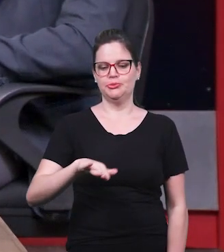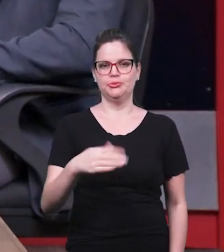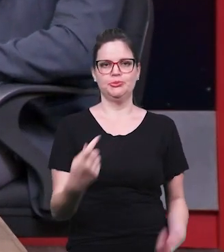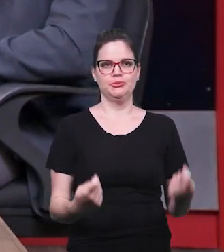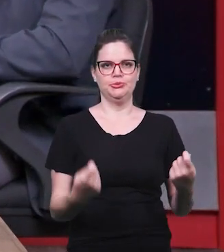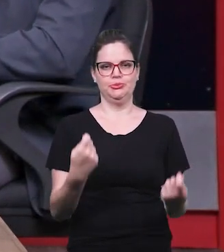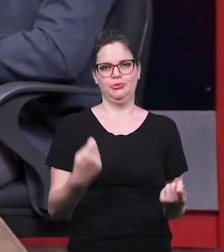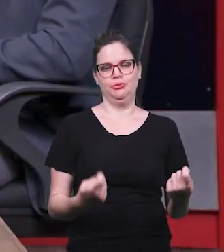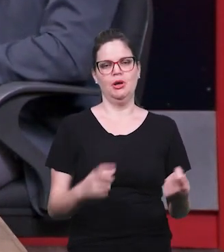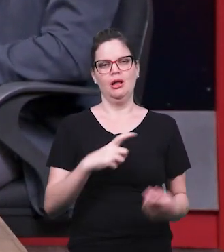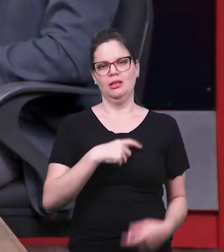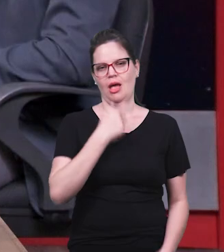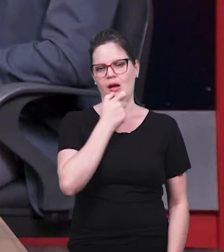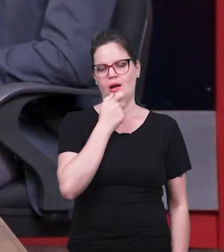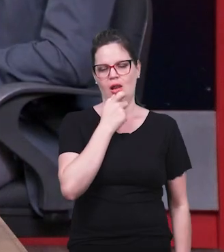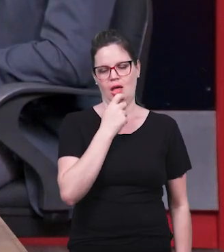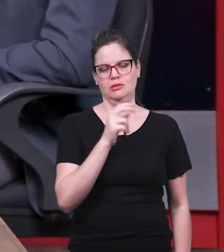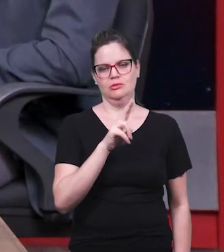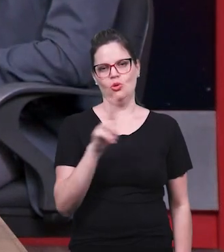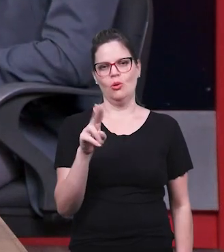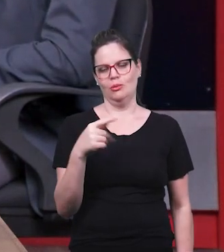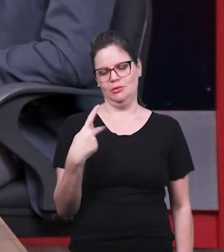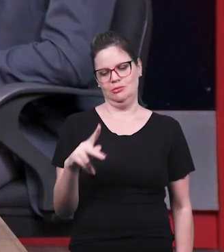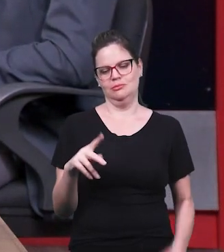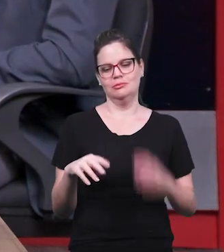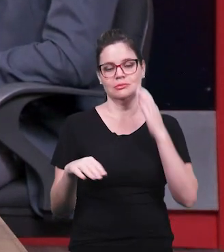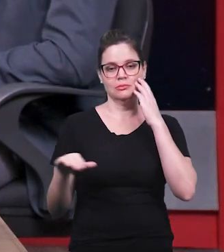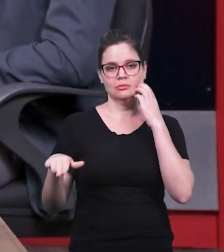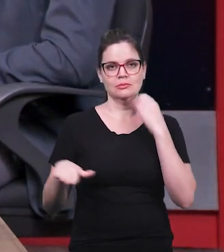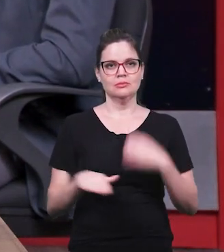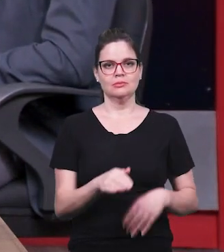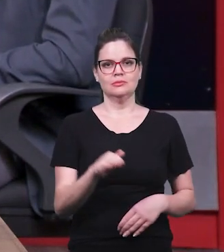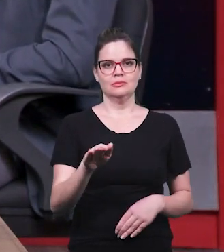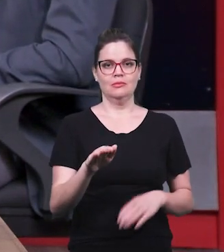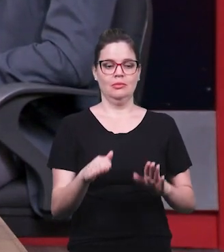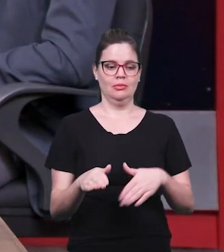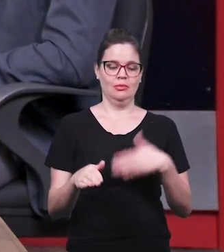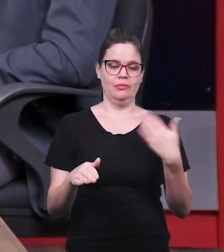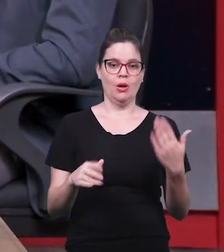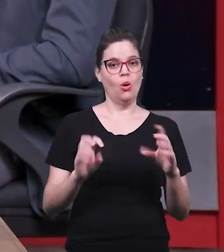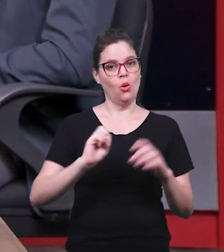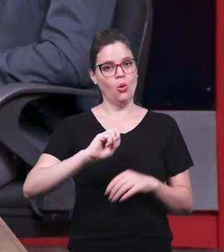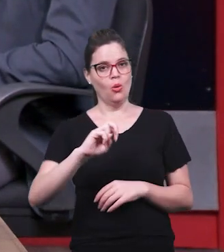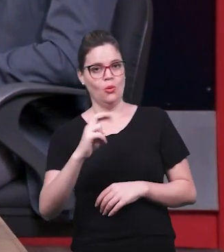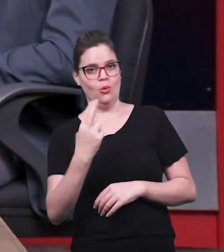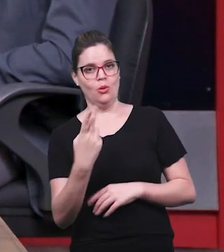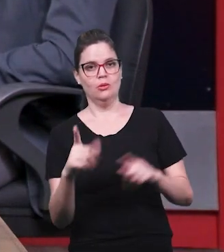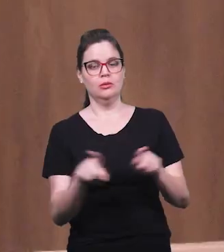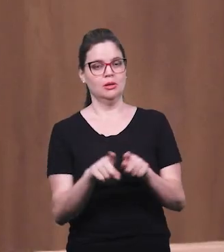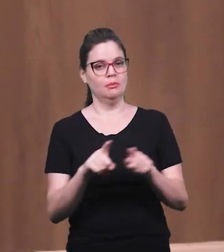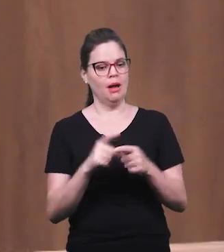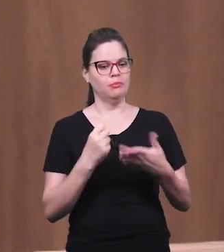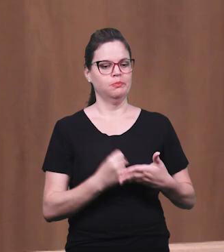Em inglês vem do self-driving, né? Uhum. E por outro lado, né, para assistência ao